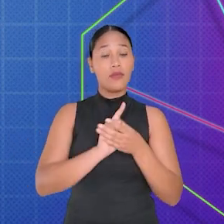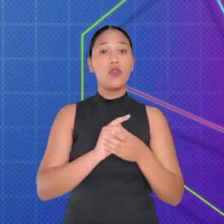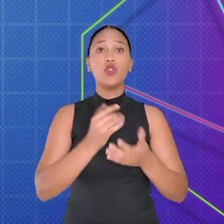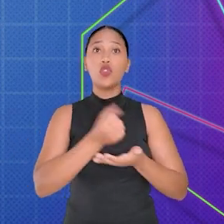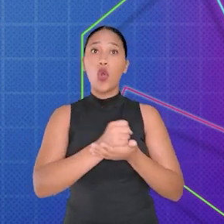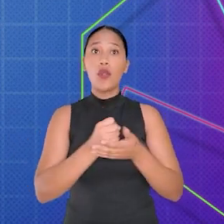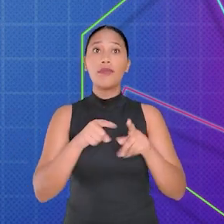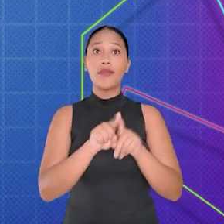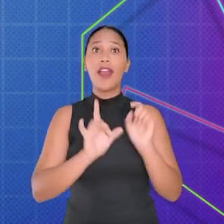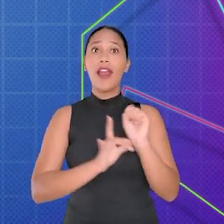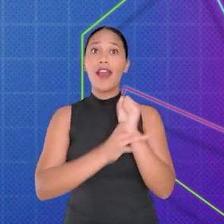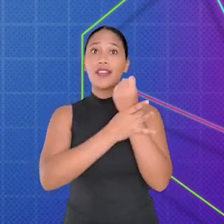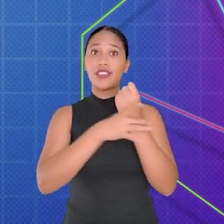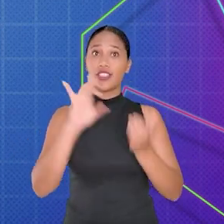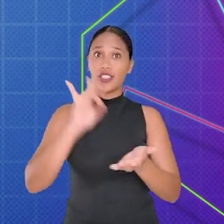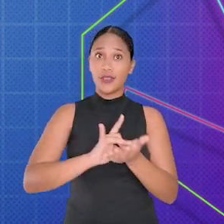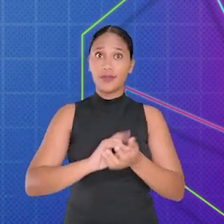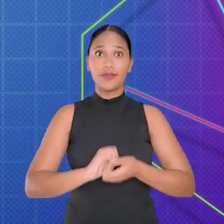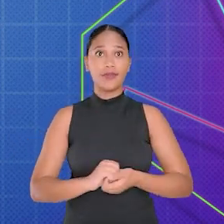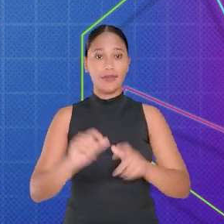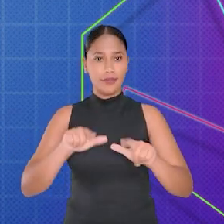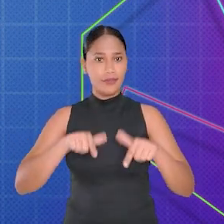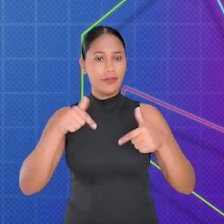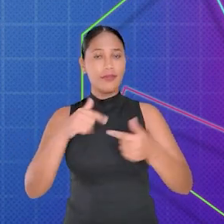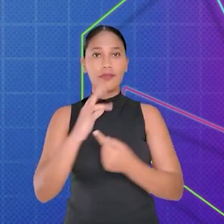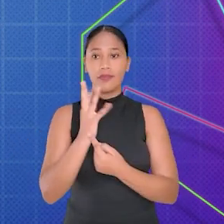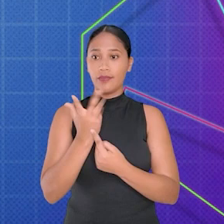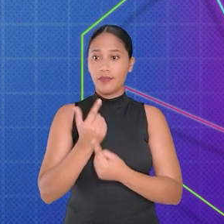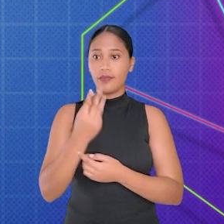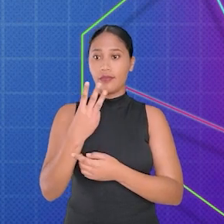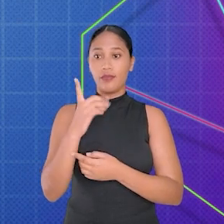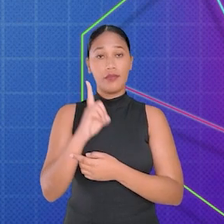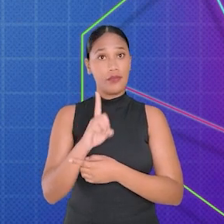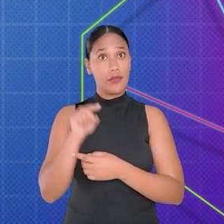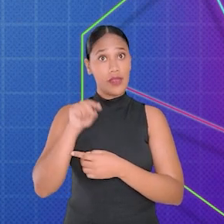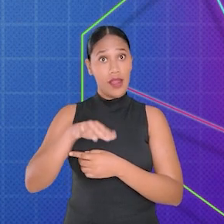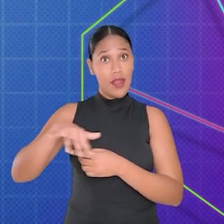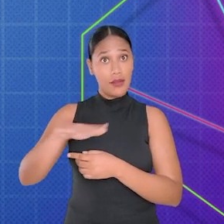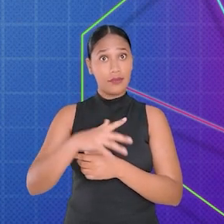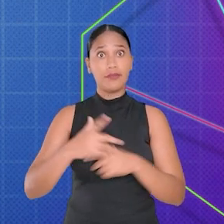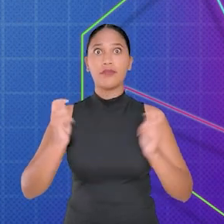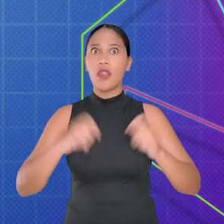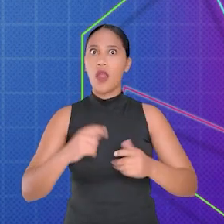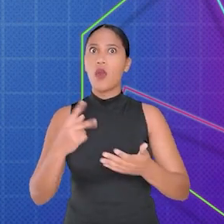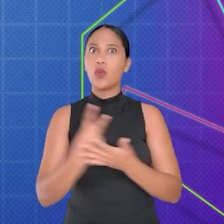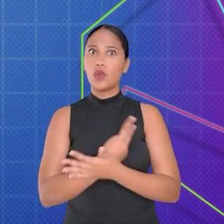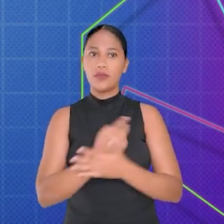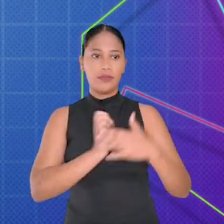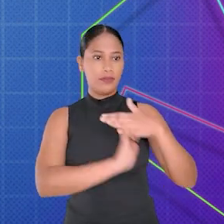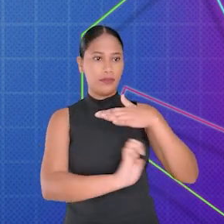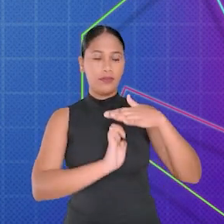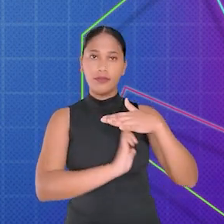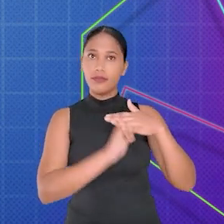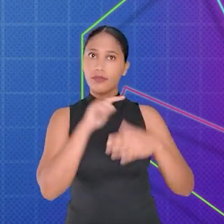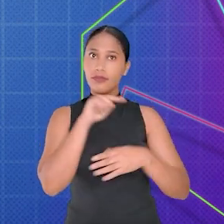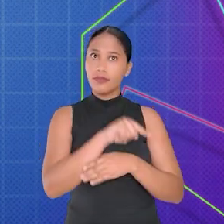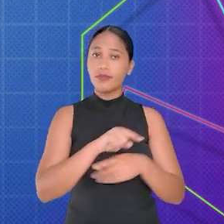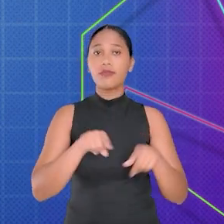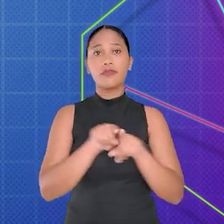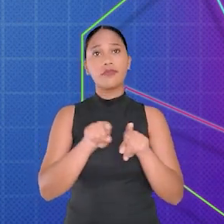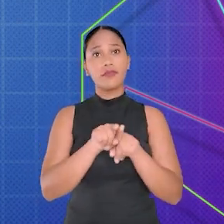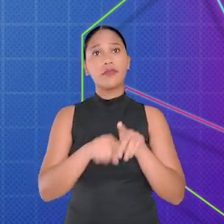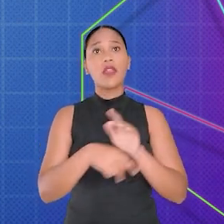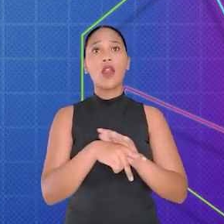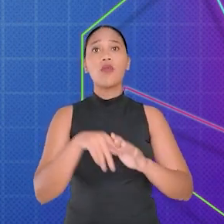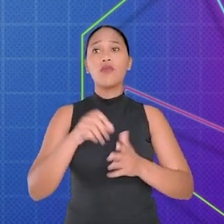e garantem a sua imersão e realismo. A atuação dos artistas 3D no mercado dos jogos pode ocorrer em empresas de desenvolvimento de jogos